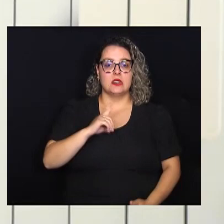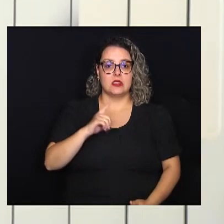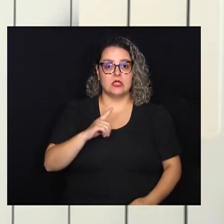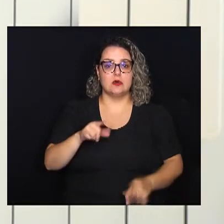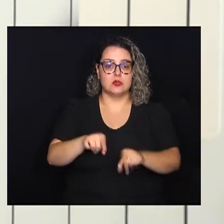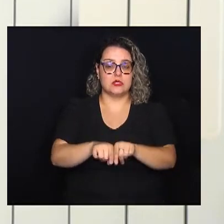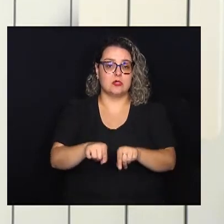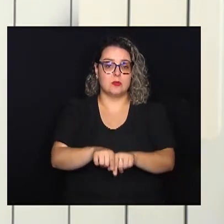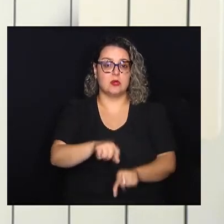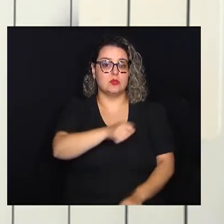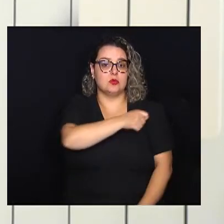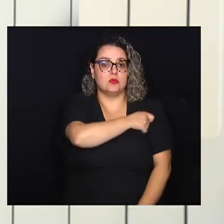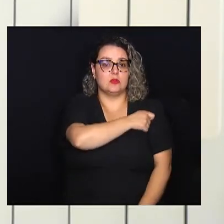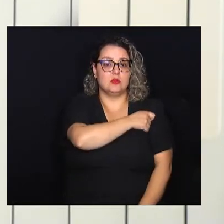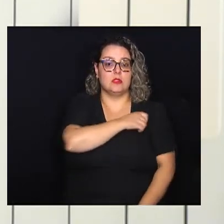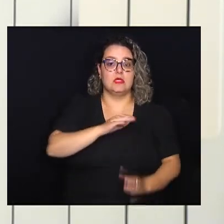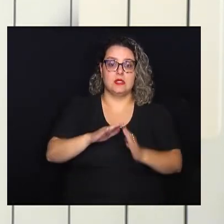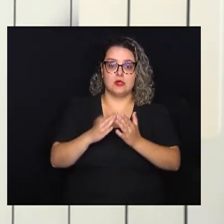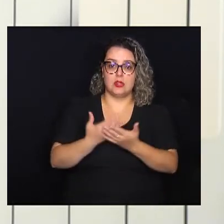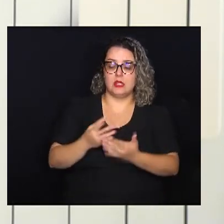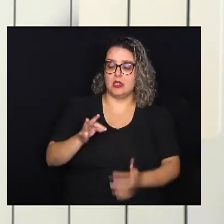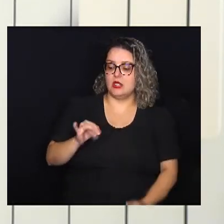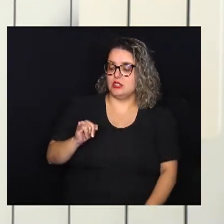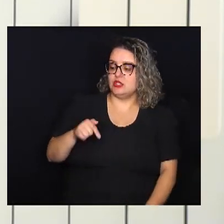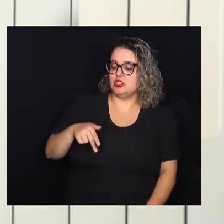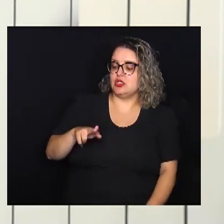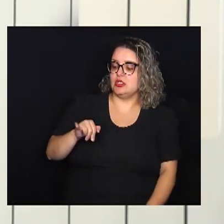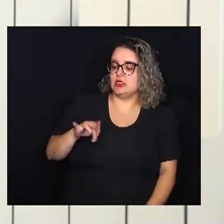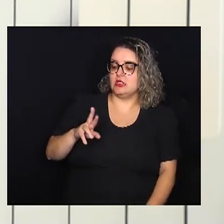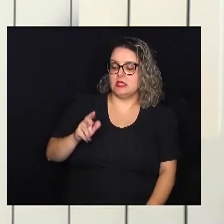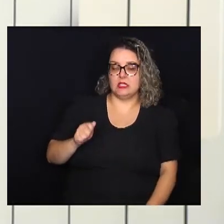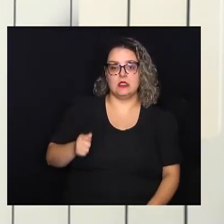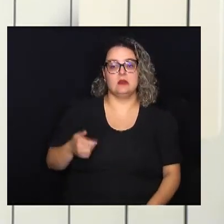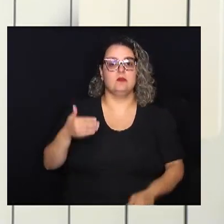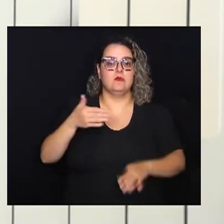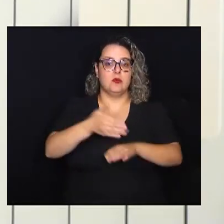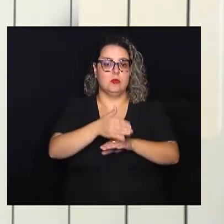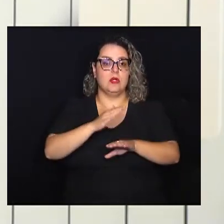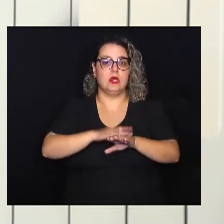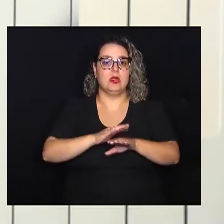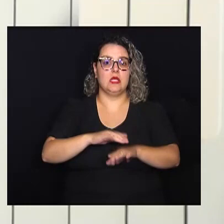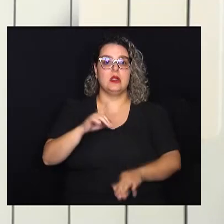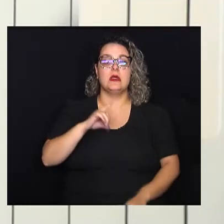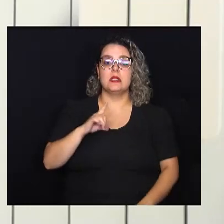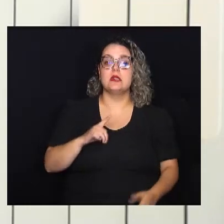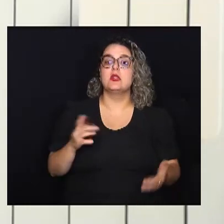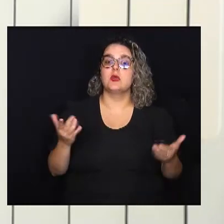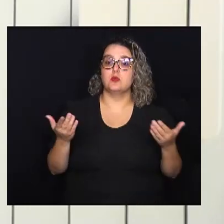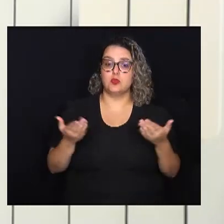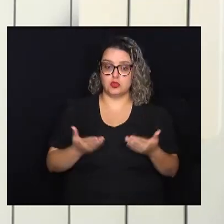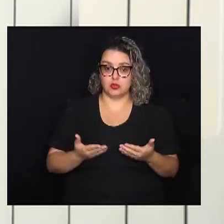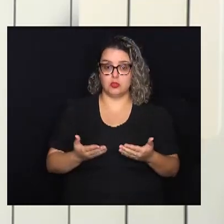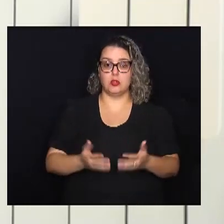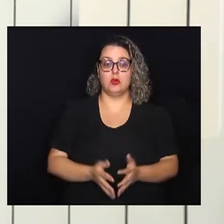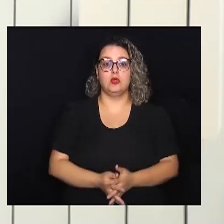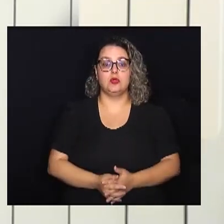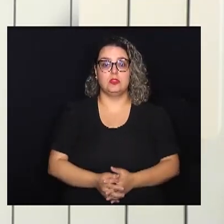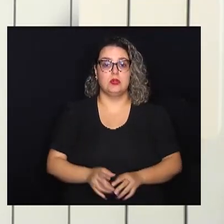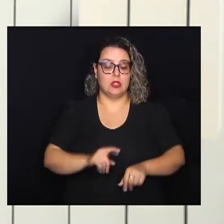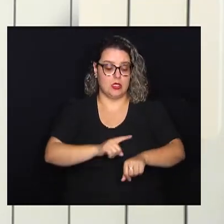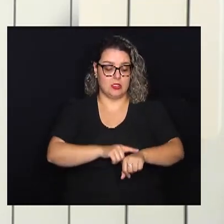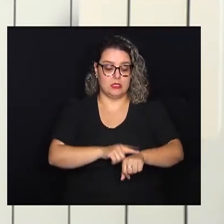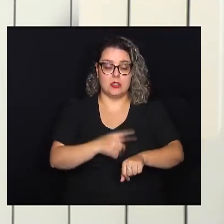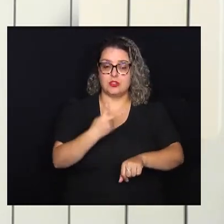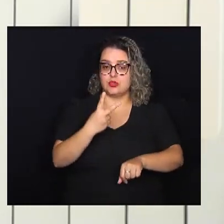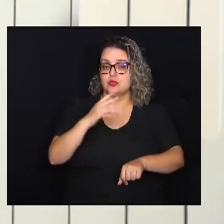os alunos da escola tiquira que vão participar dessa atividade temos ainda hoje olha a partir das